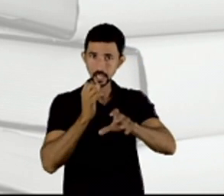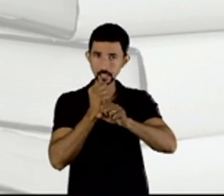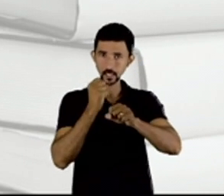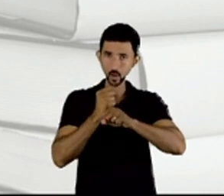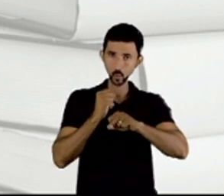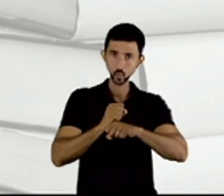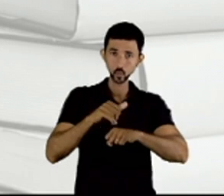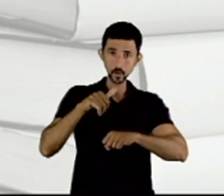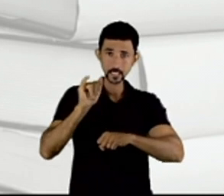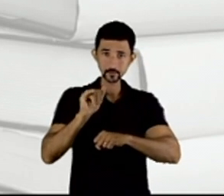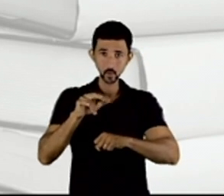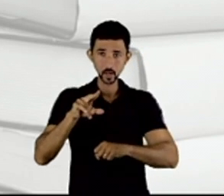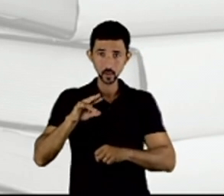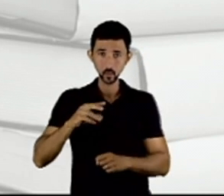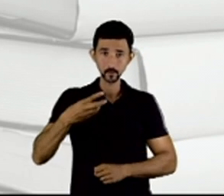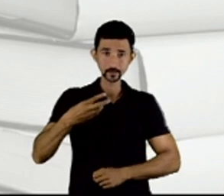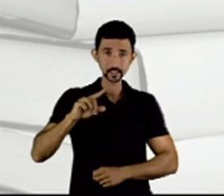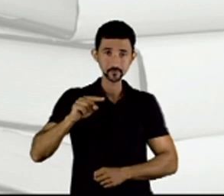y igual a